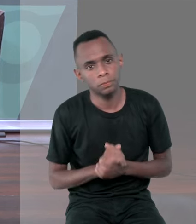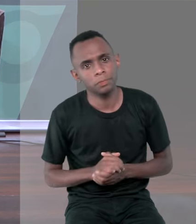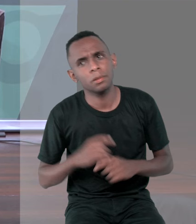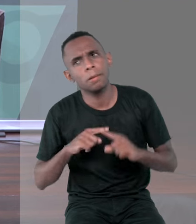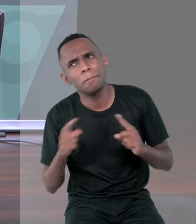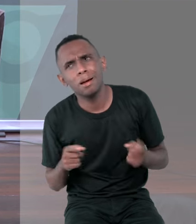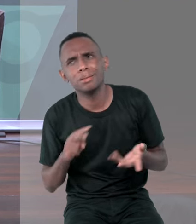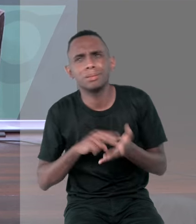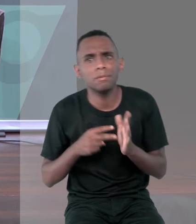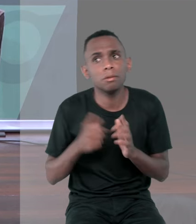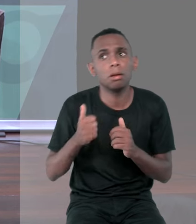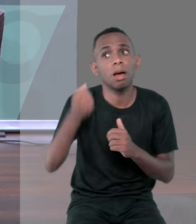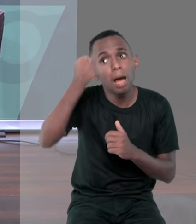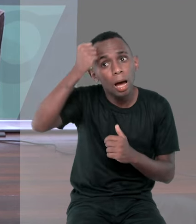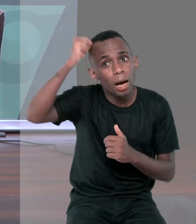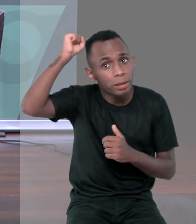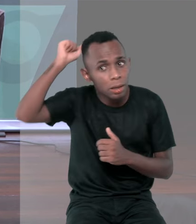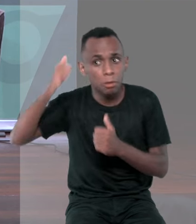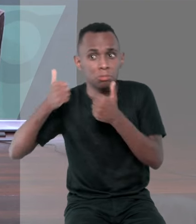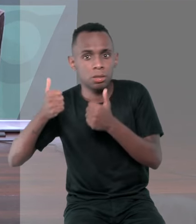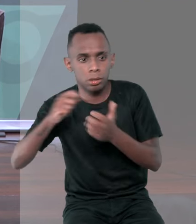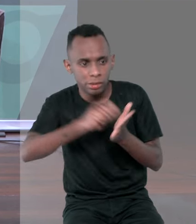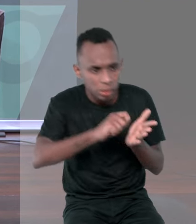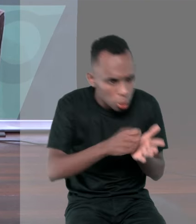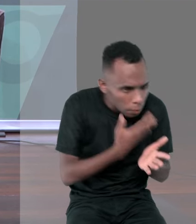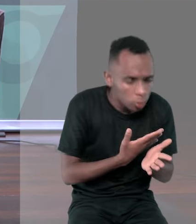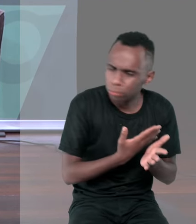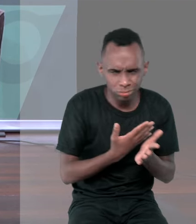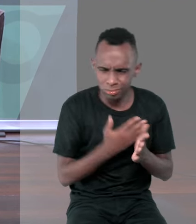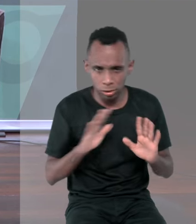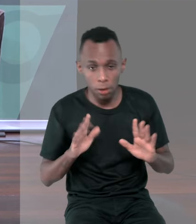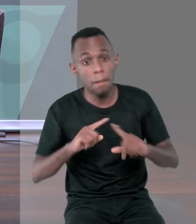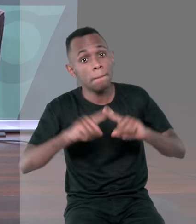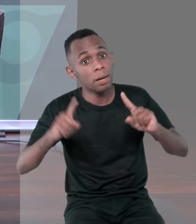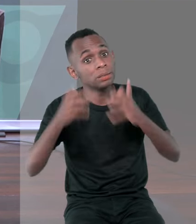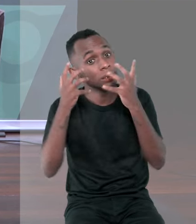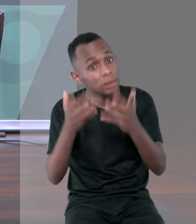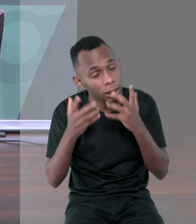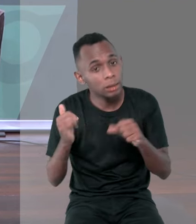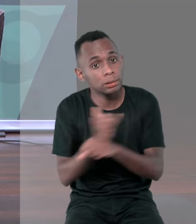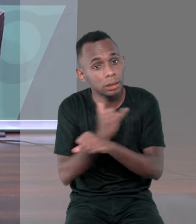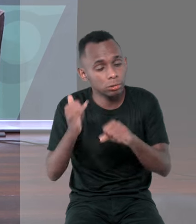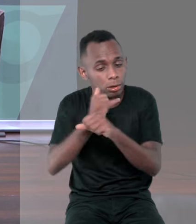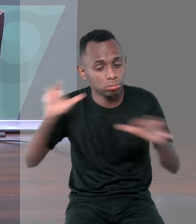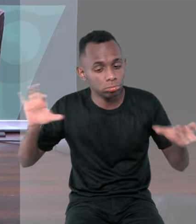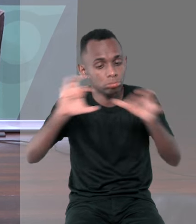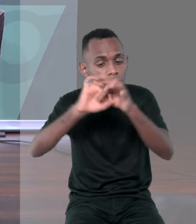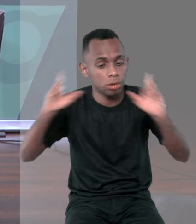ter qualificação acadêmica que serão ótimos escritores, a gente sabe disso. Mas se querem utilizar isso, né,